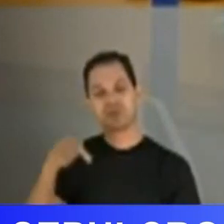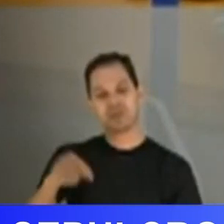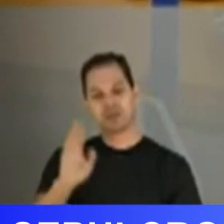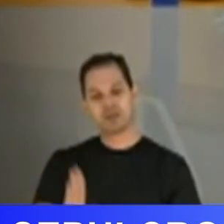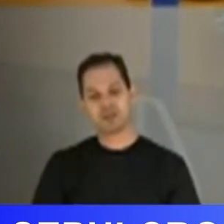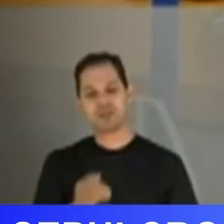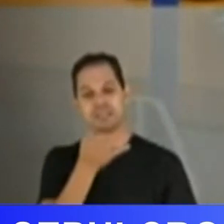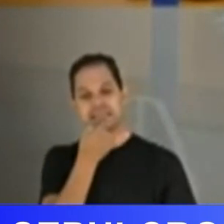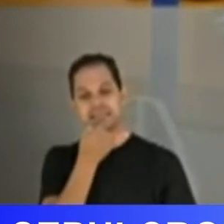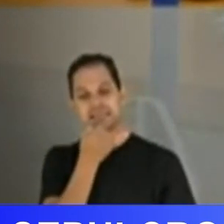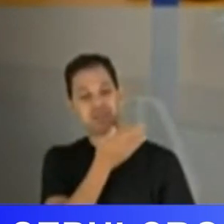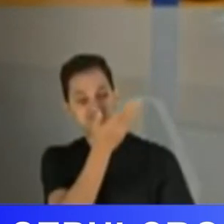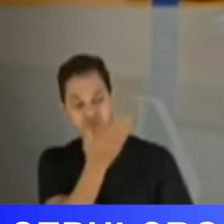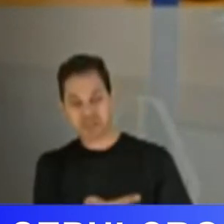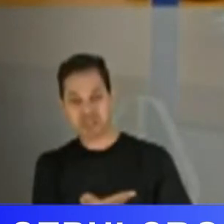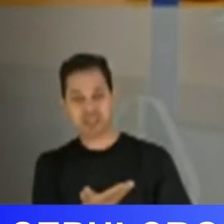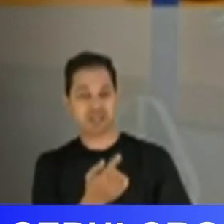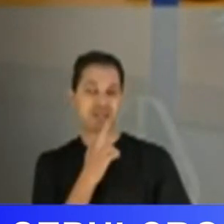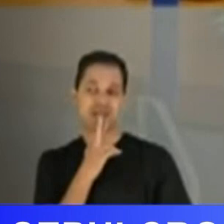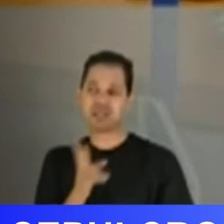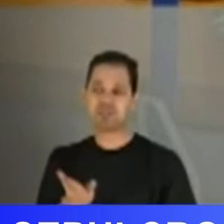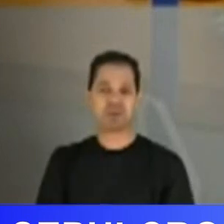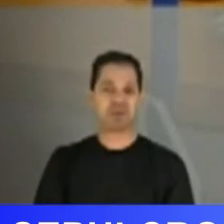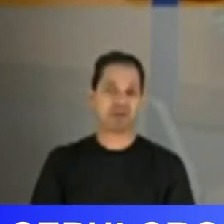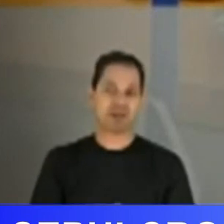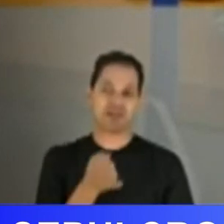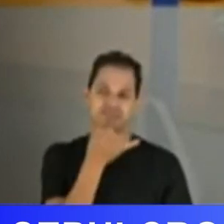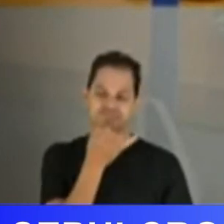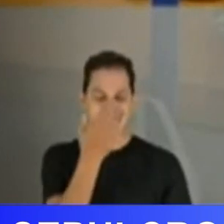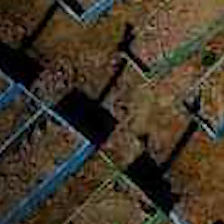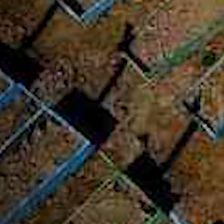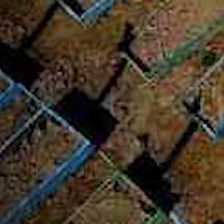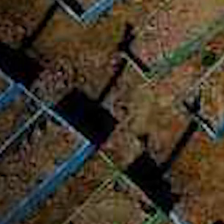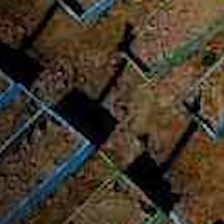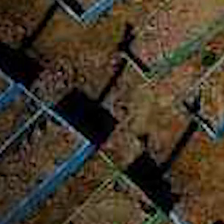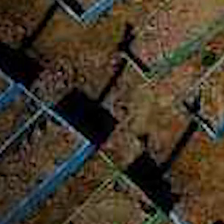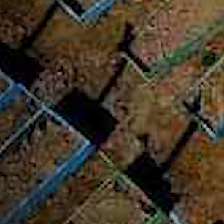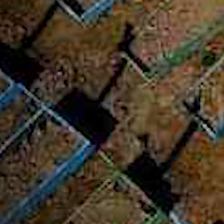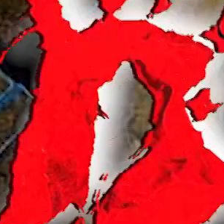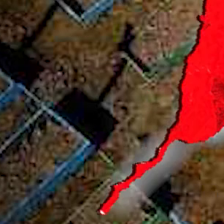E é lamentável que o senhor não possa ter respondido aqui a esta comissão. Muito obrigada, presidente.